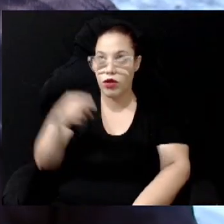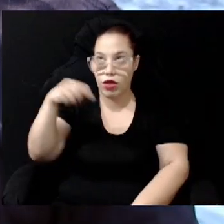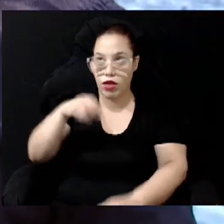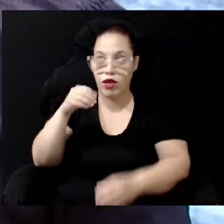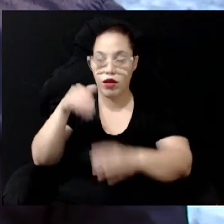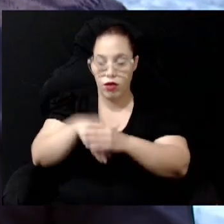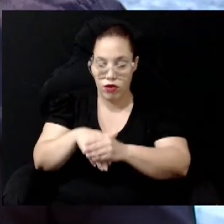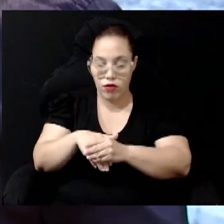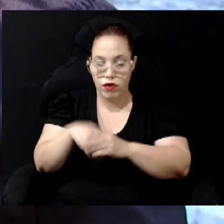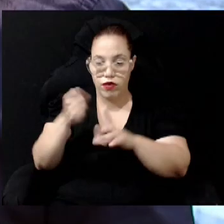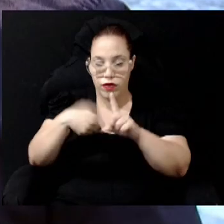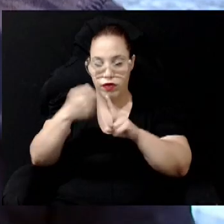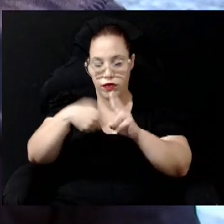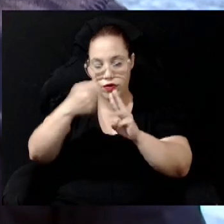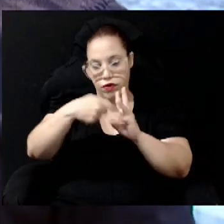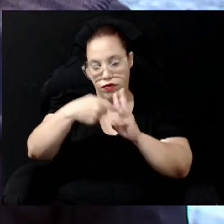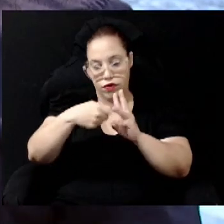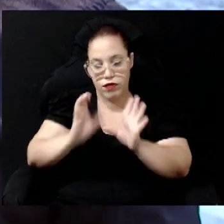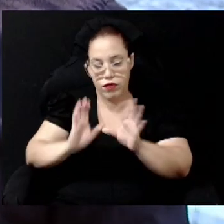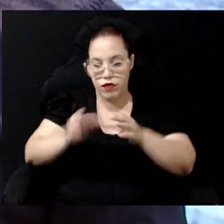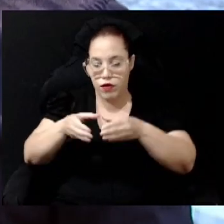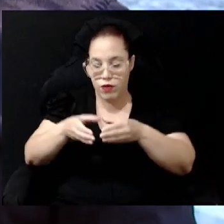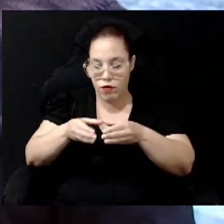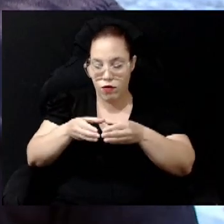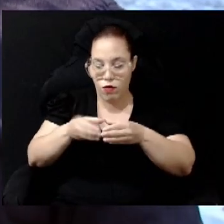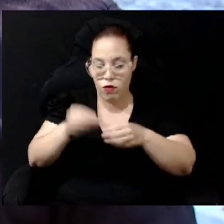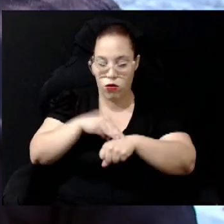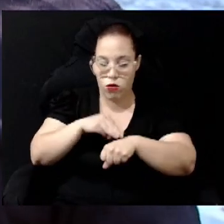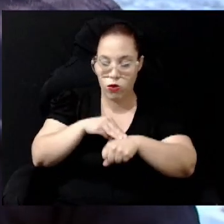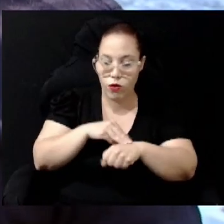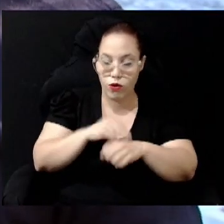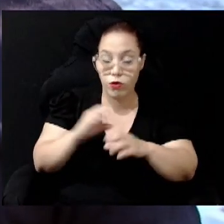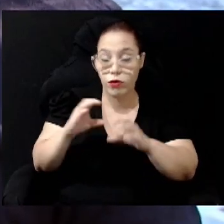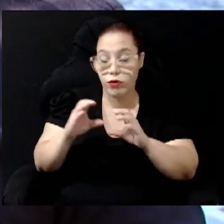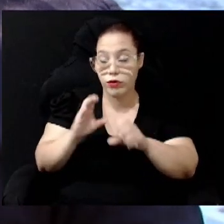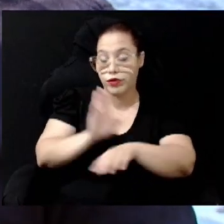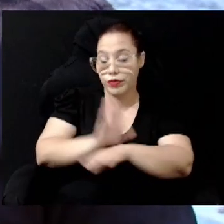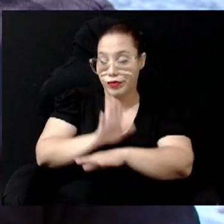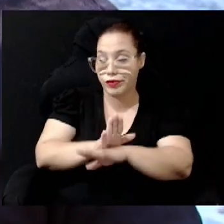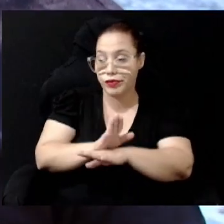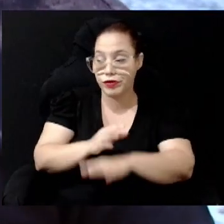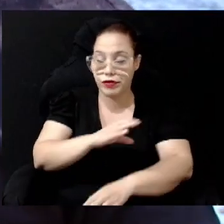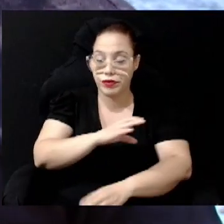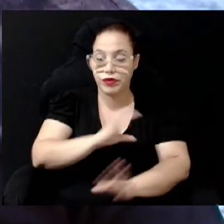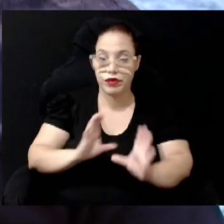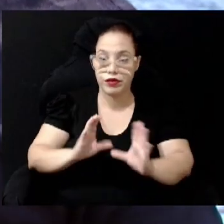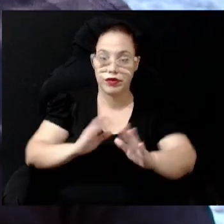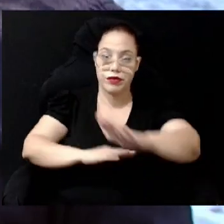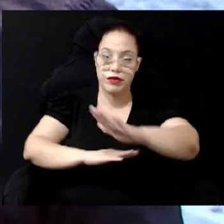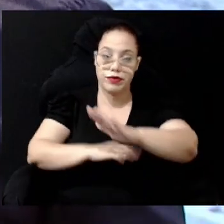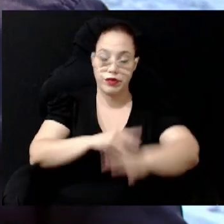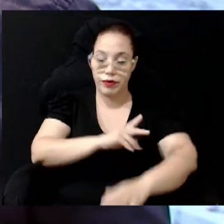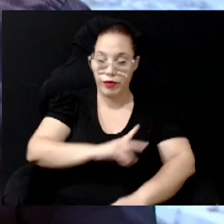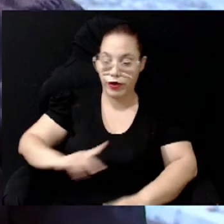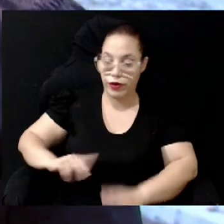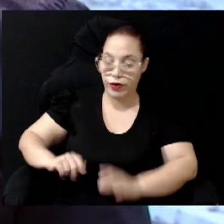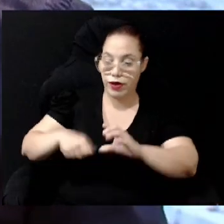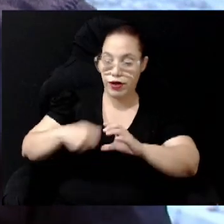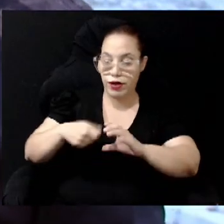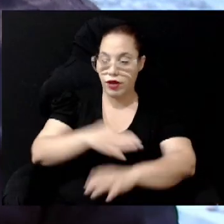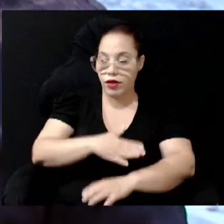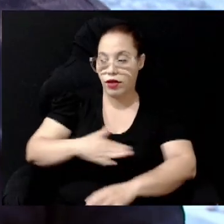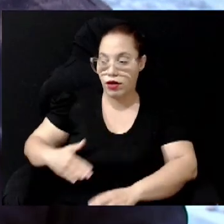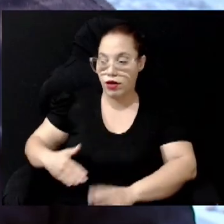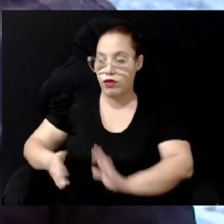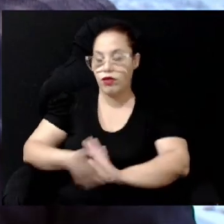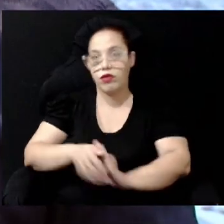da comissão que cuida desse programa lá na Câmara dos Deputados, e a expectativa é a melhor possível, né? A gente já teve um resultado